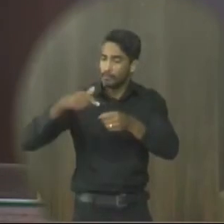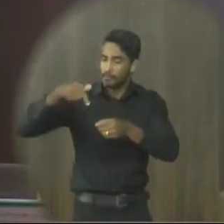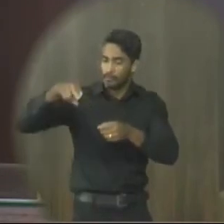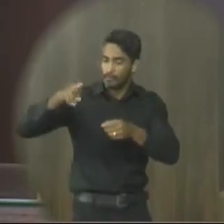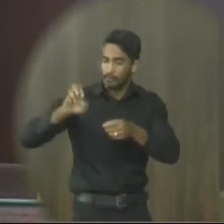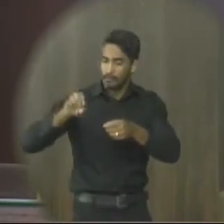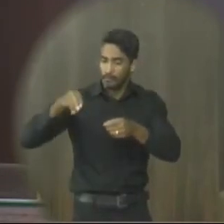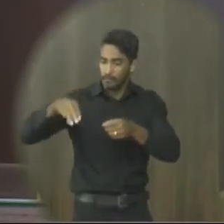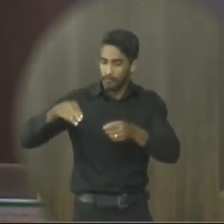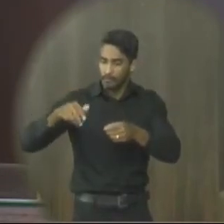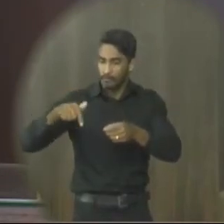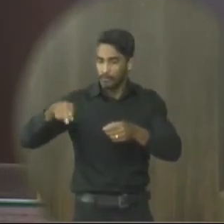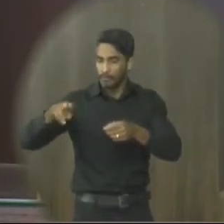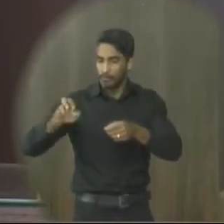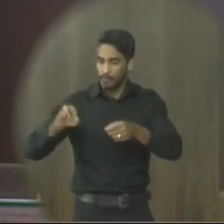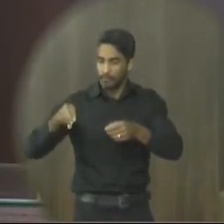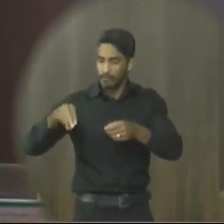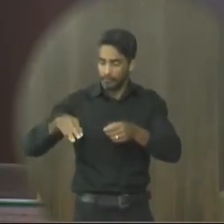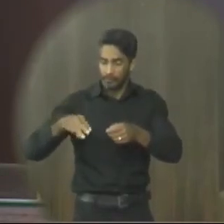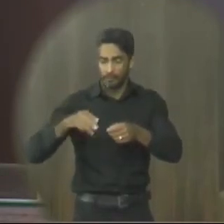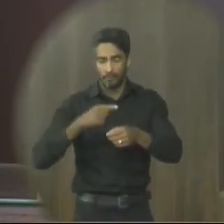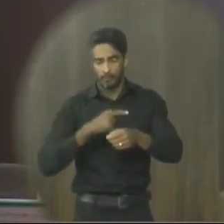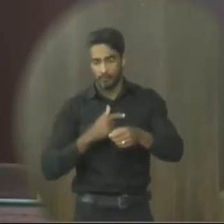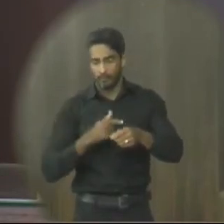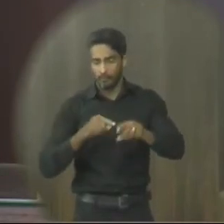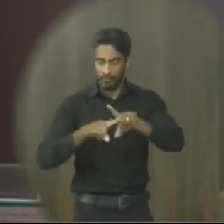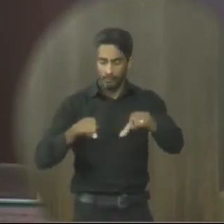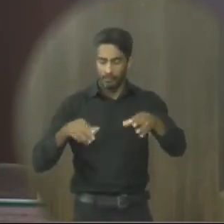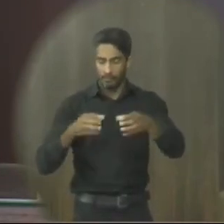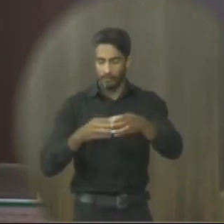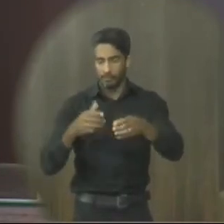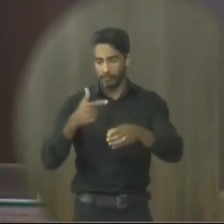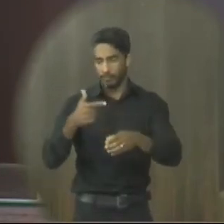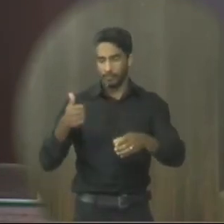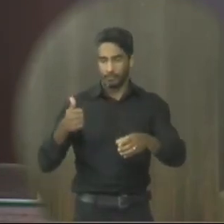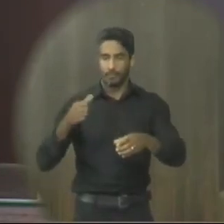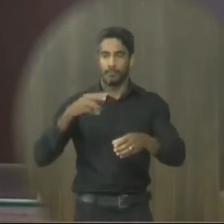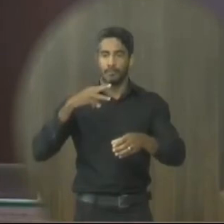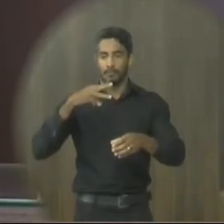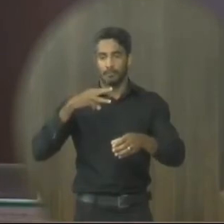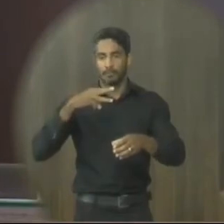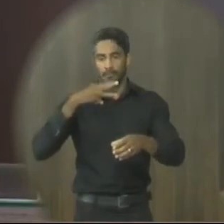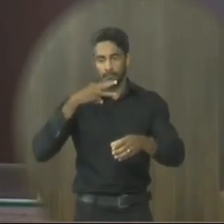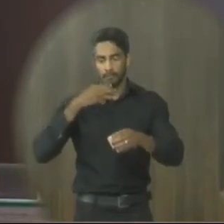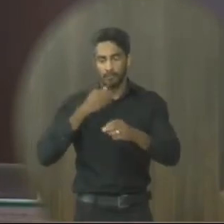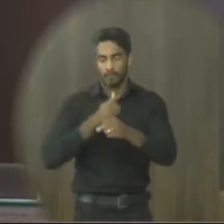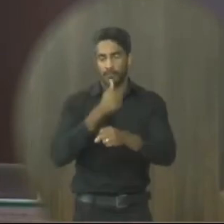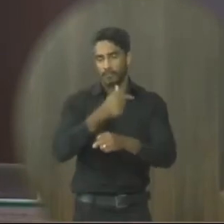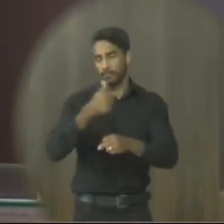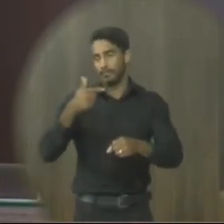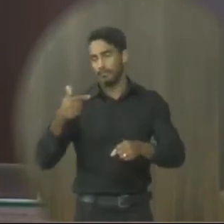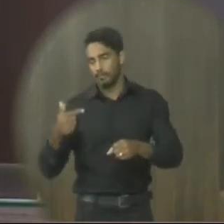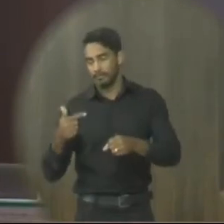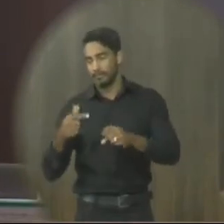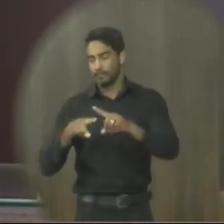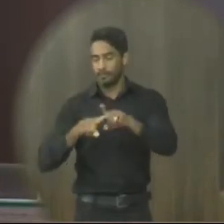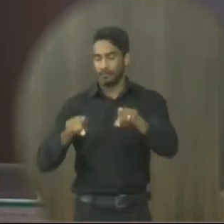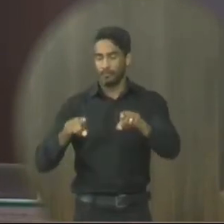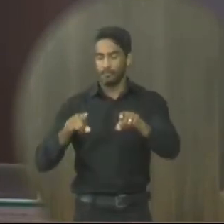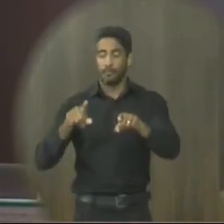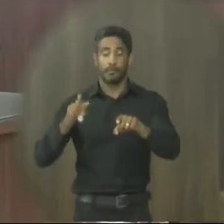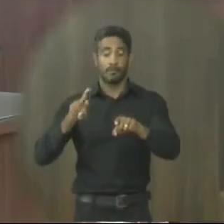não são pavimentadas. Sala de sessões 21 de março de 2022, Almir Dias Santos,